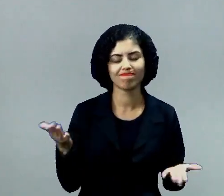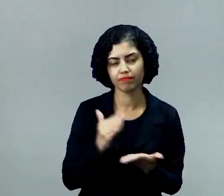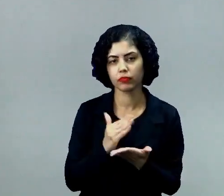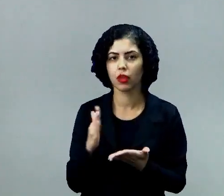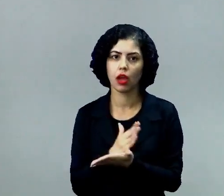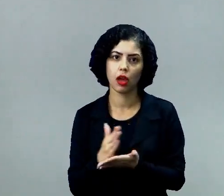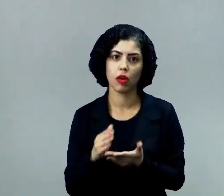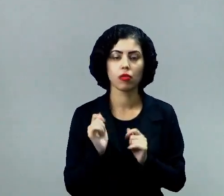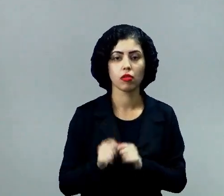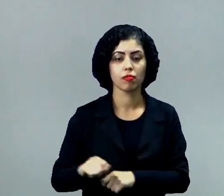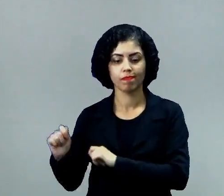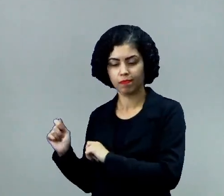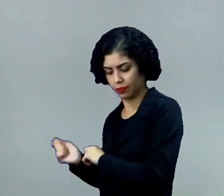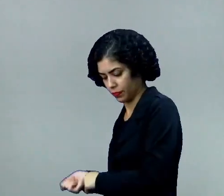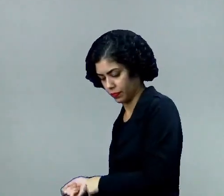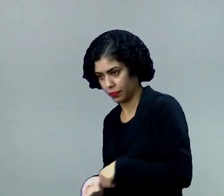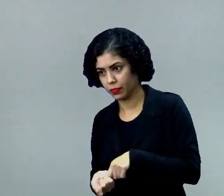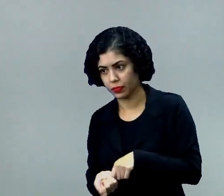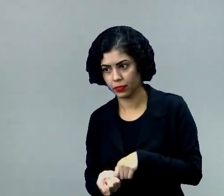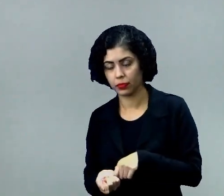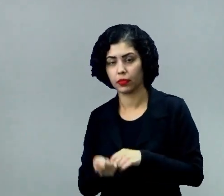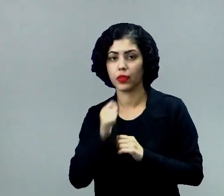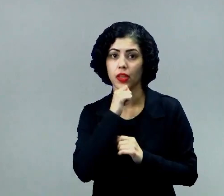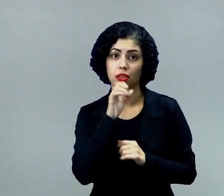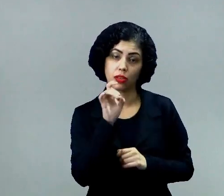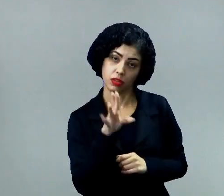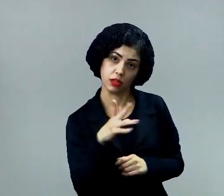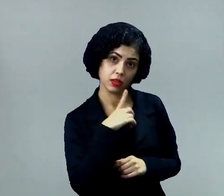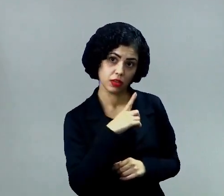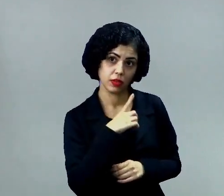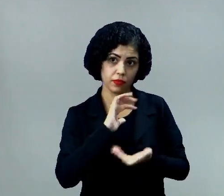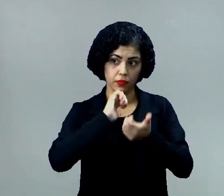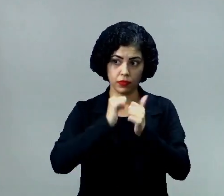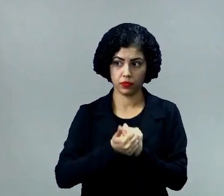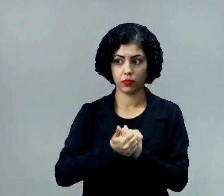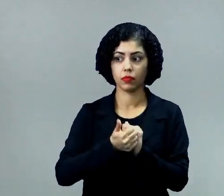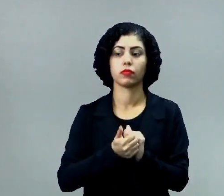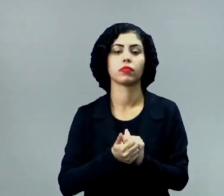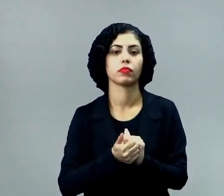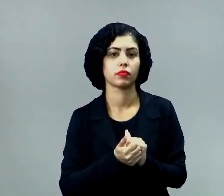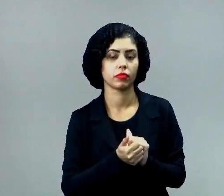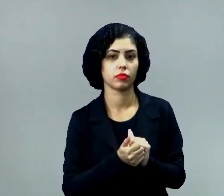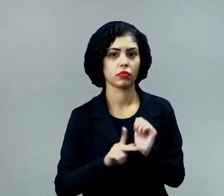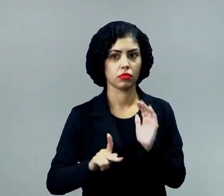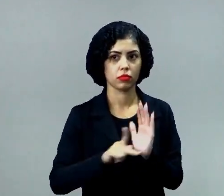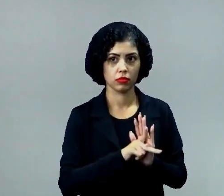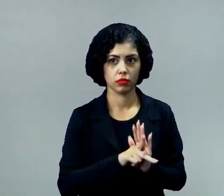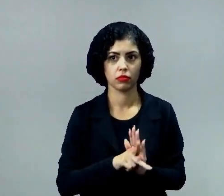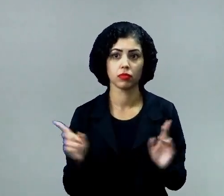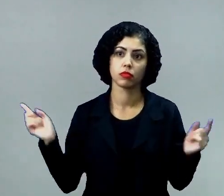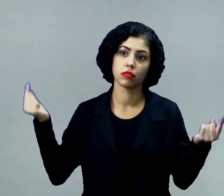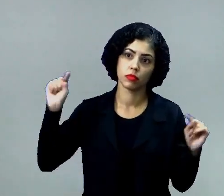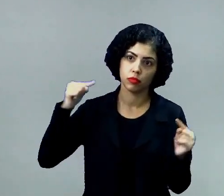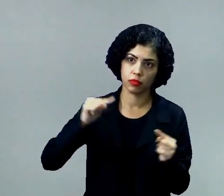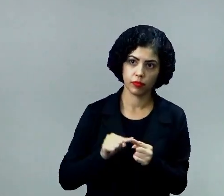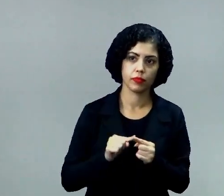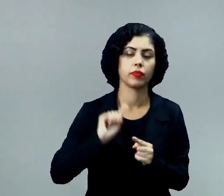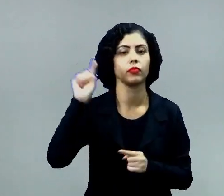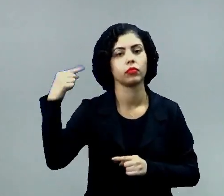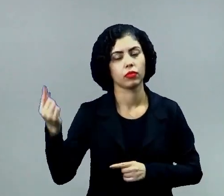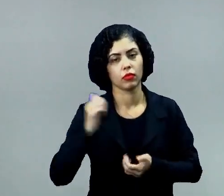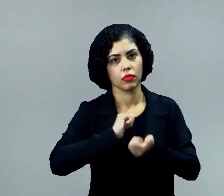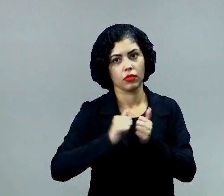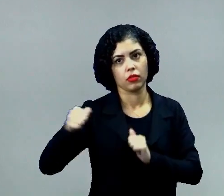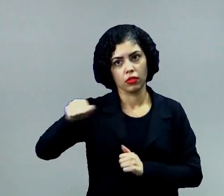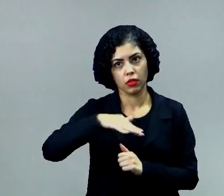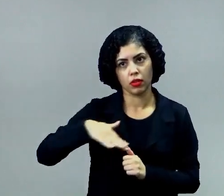conhecido um campo de golfe. Porém, existem adaptações que são justamente para aproximar do esporte, que são aqueles